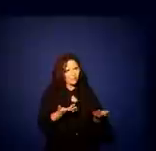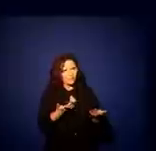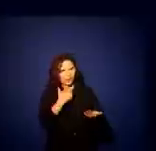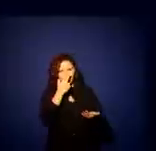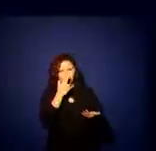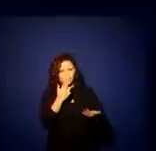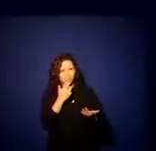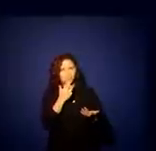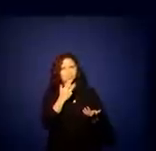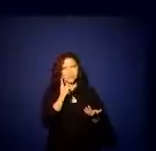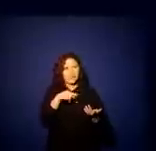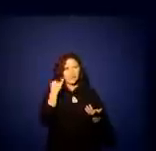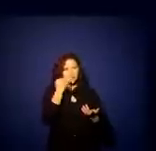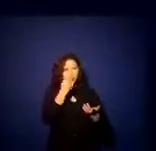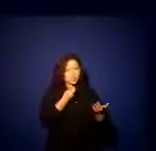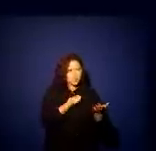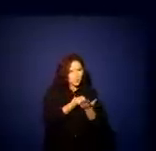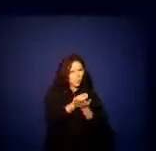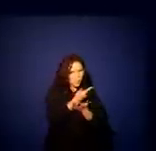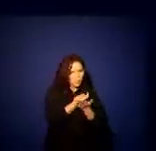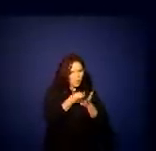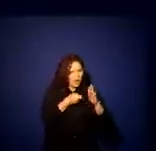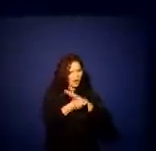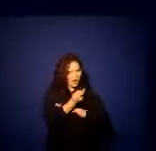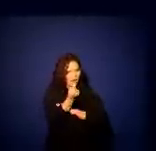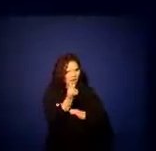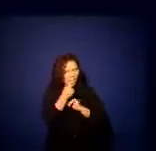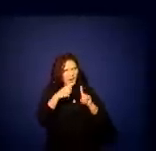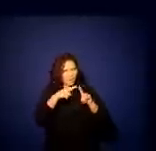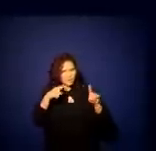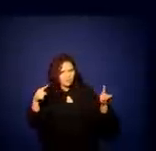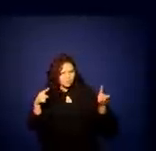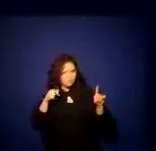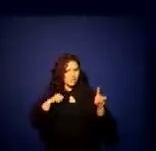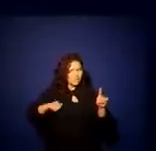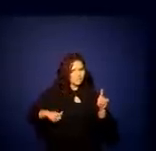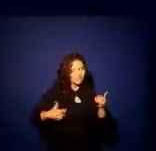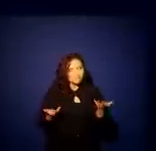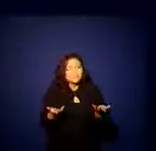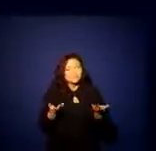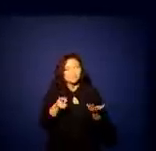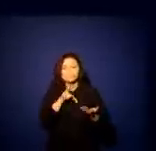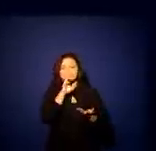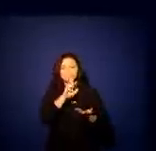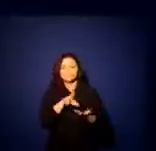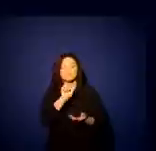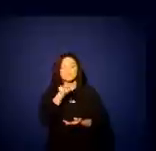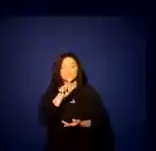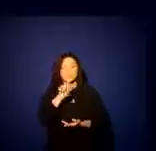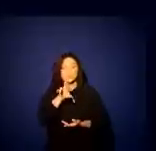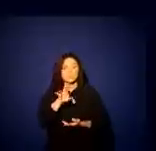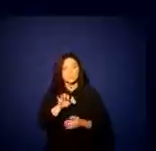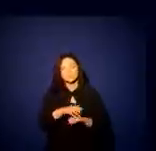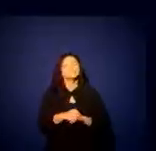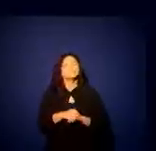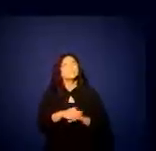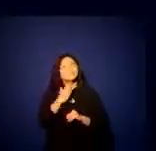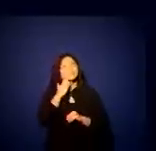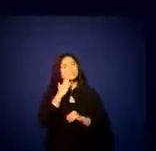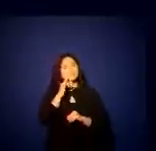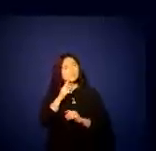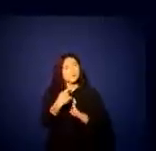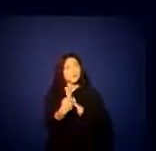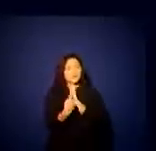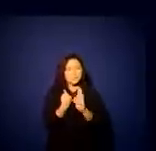a comprar esse tipo de ações ou Ainda é muito cedo eu vou começar com você André Obrigado você sabe que essa pergunta